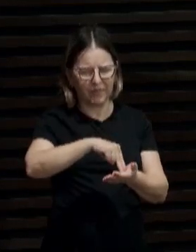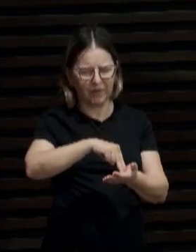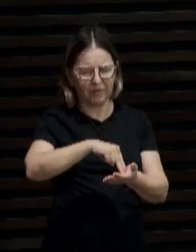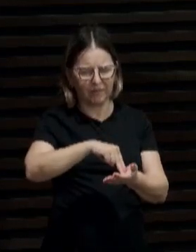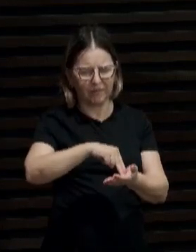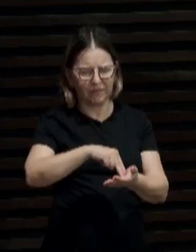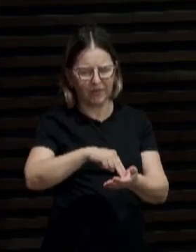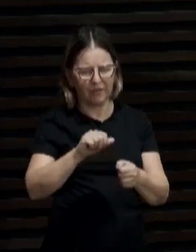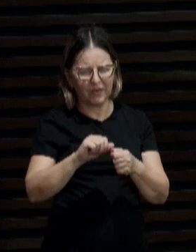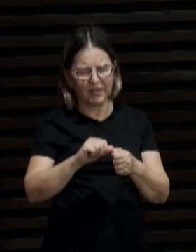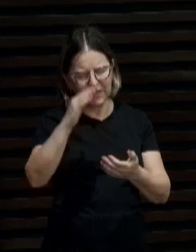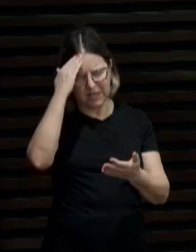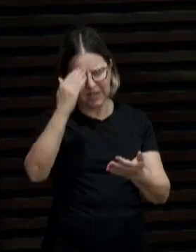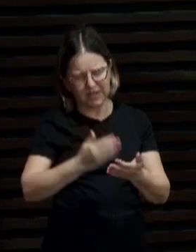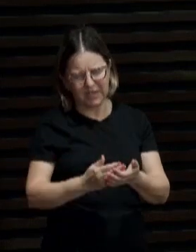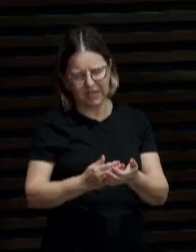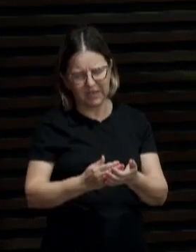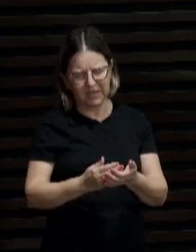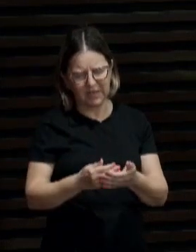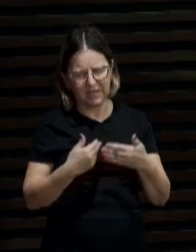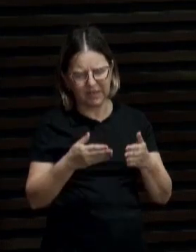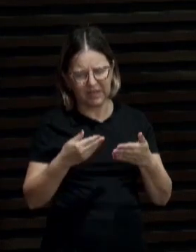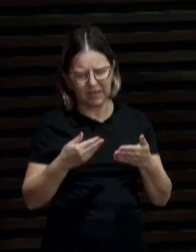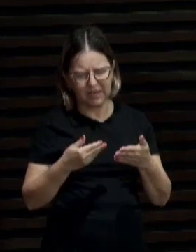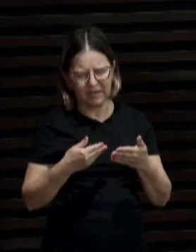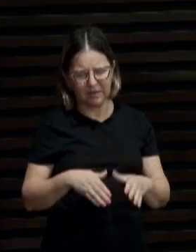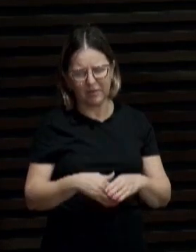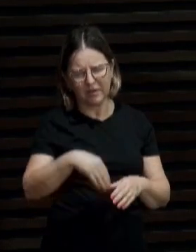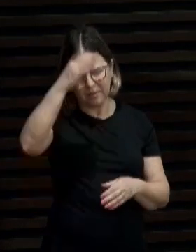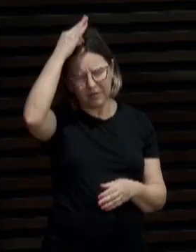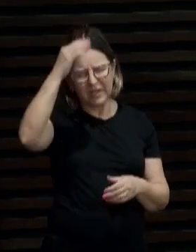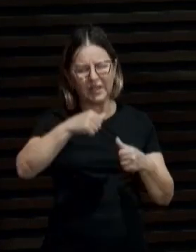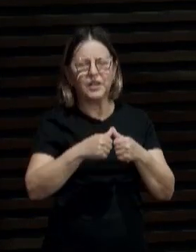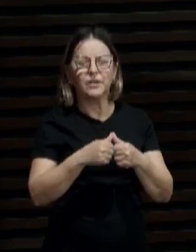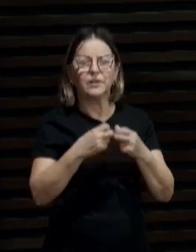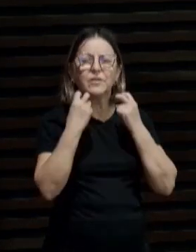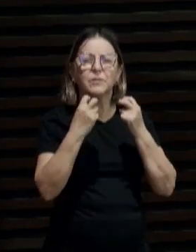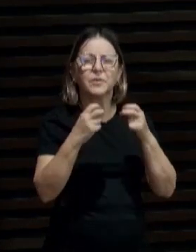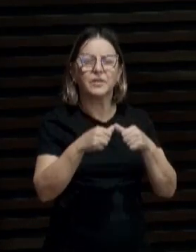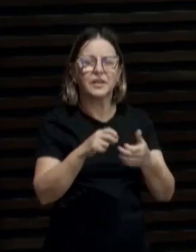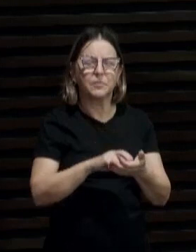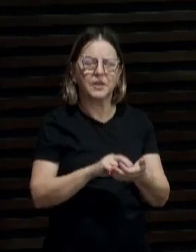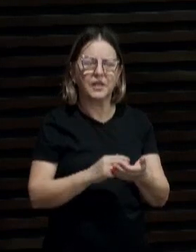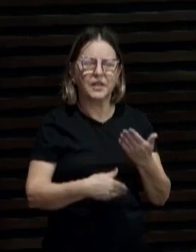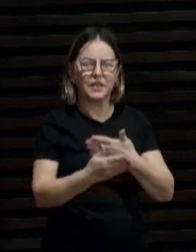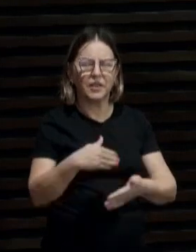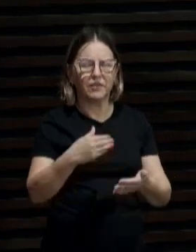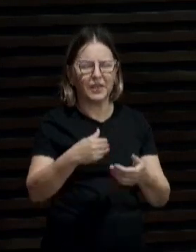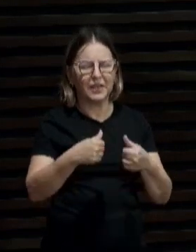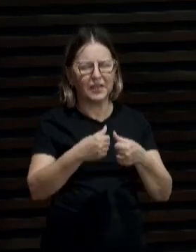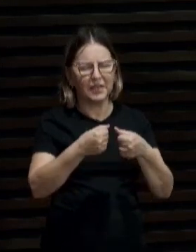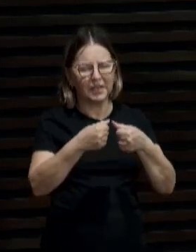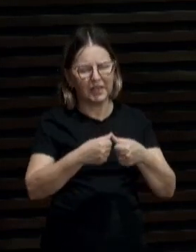conversão, novo nascimento, e são por essas coisas que nós te suplicamos nessa manhã, Pai, que através desta revelação o Senhor